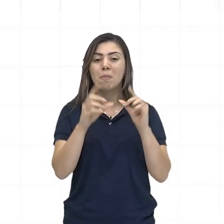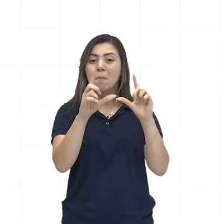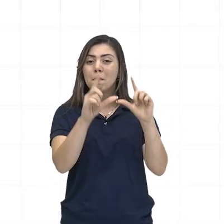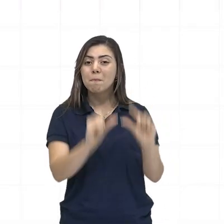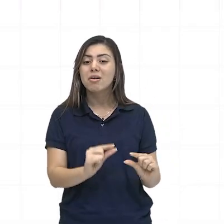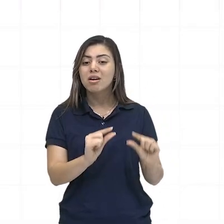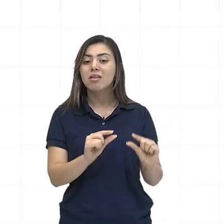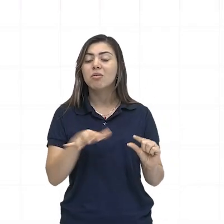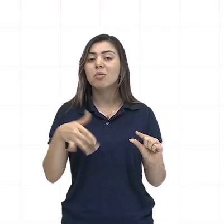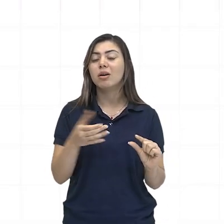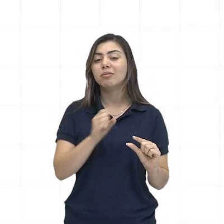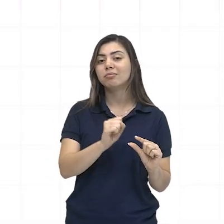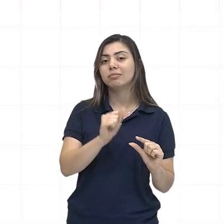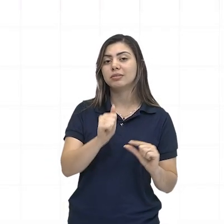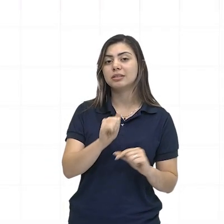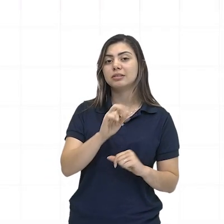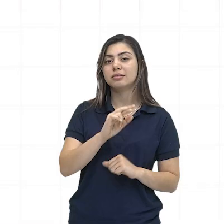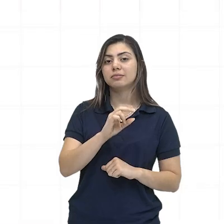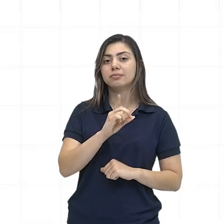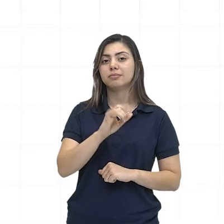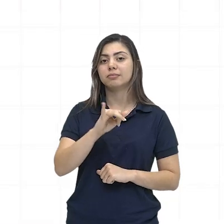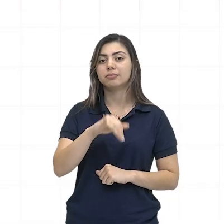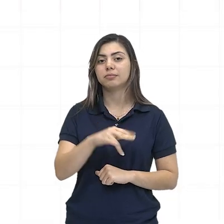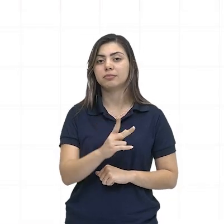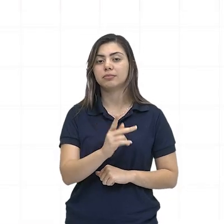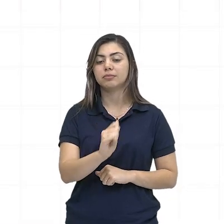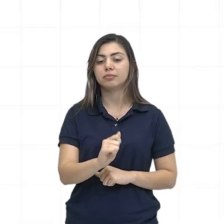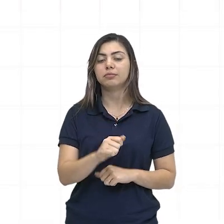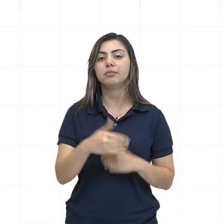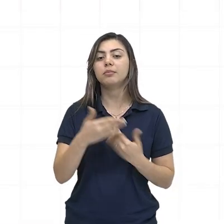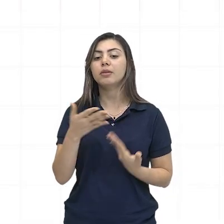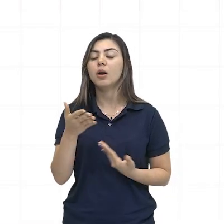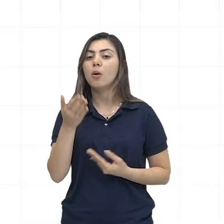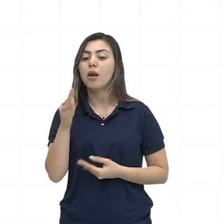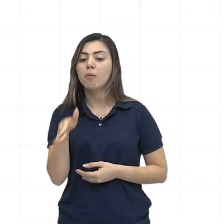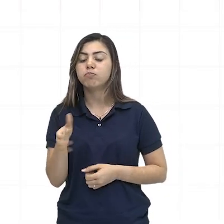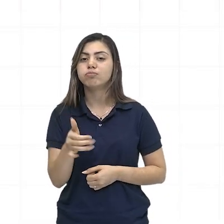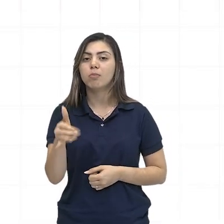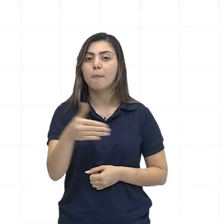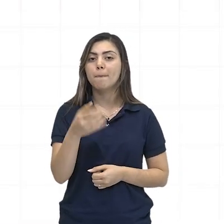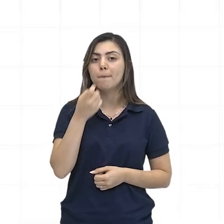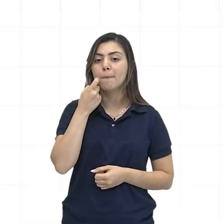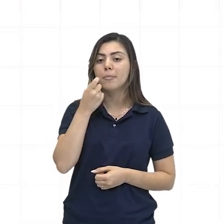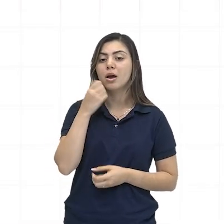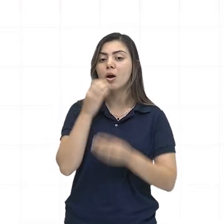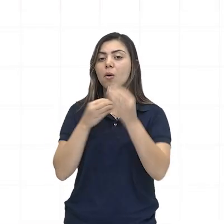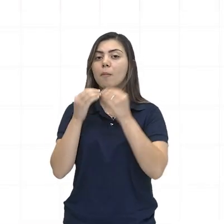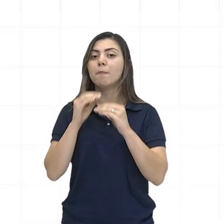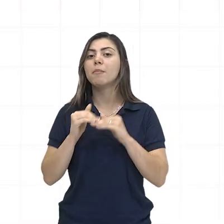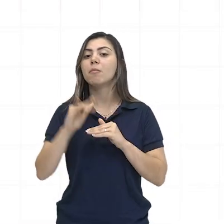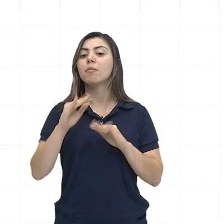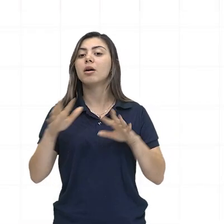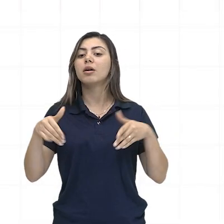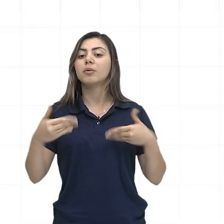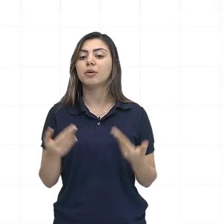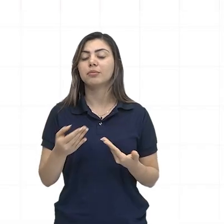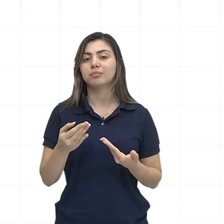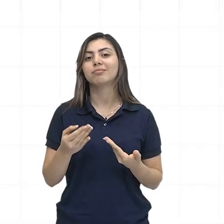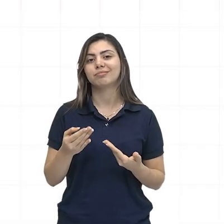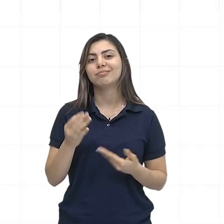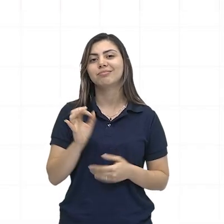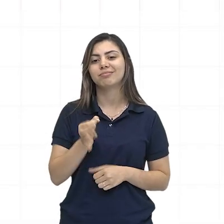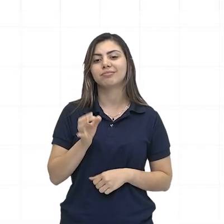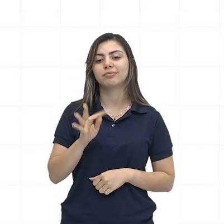consumido, no caso aqui, é a sardinha. E que o peixe, né, mais consumido, a maior procura, foi quem?